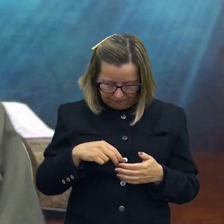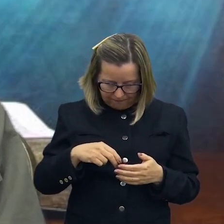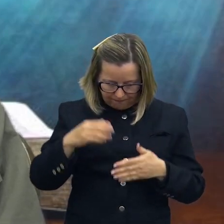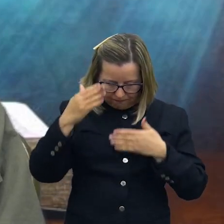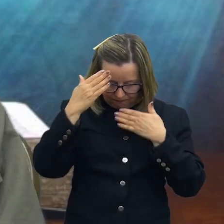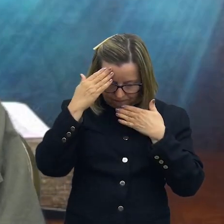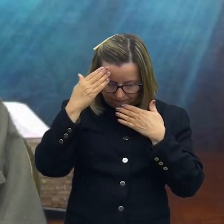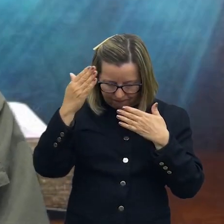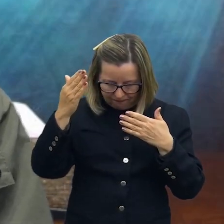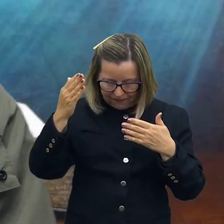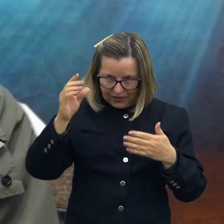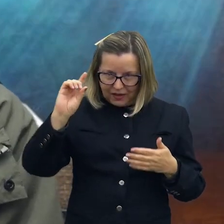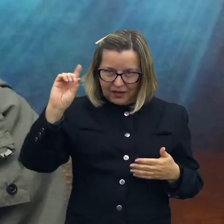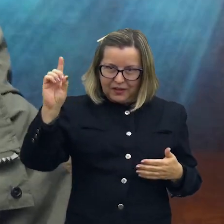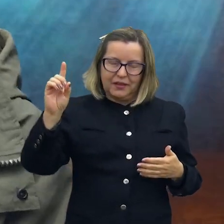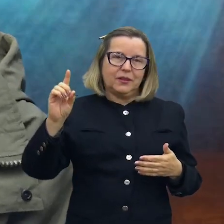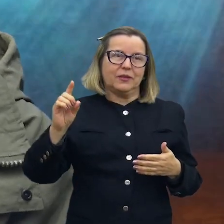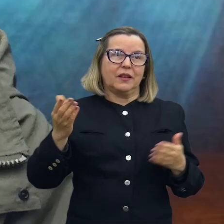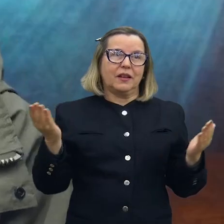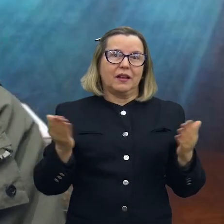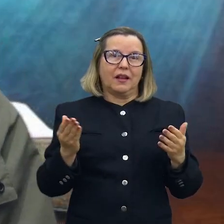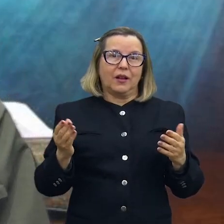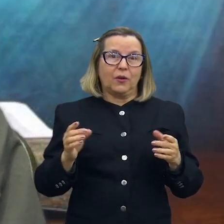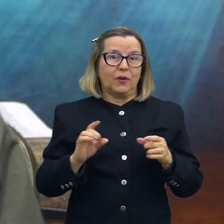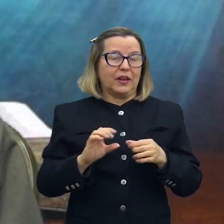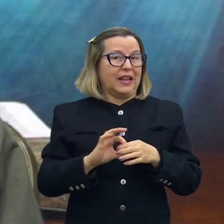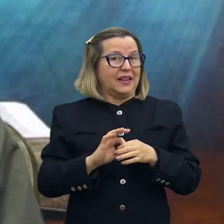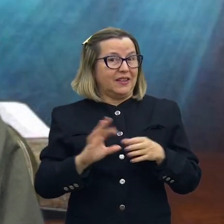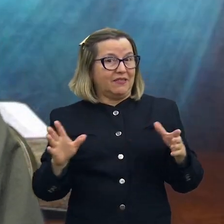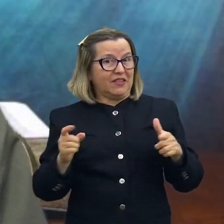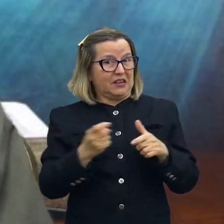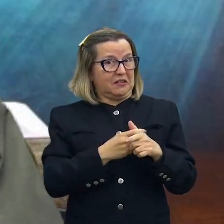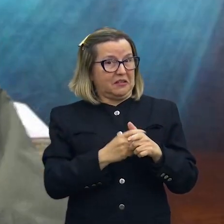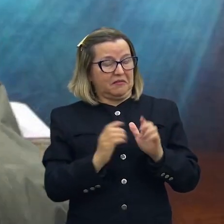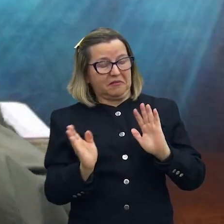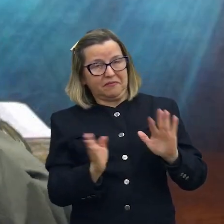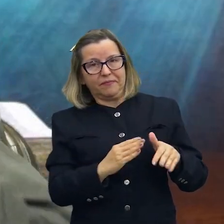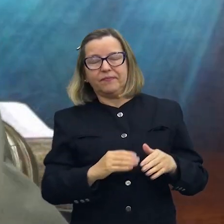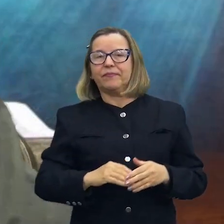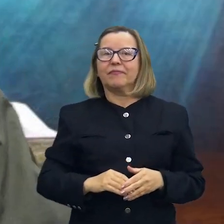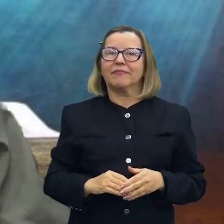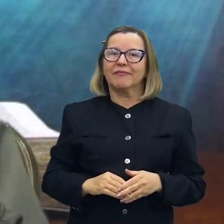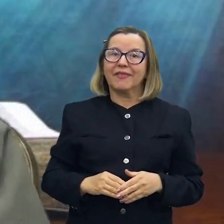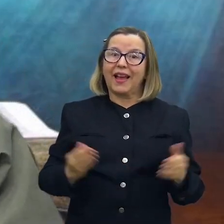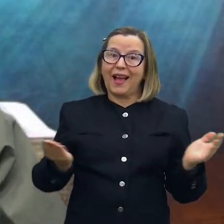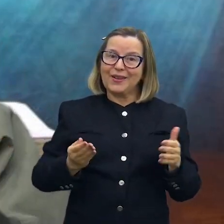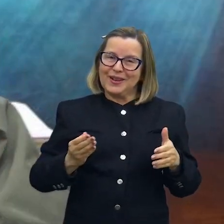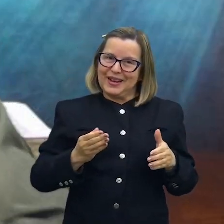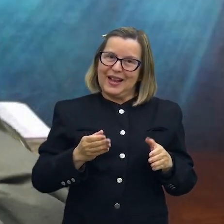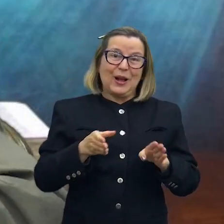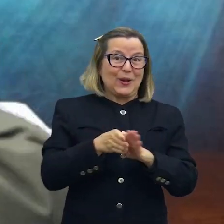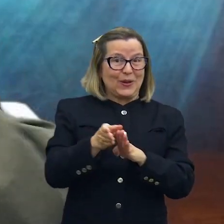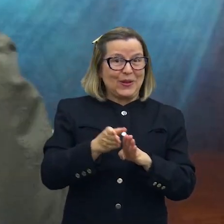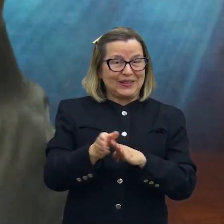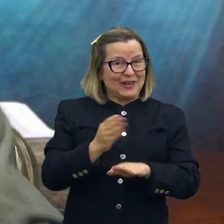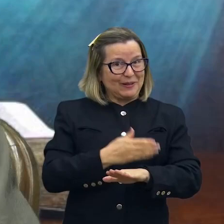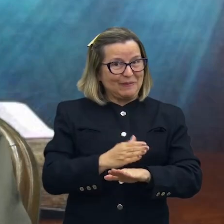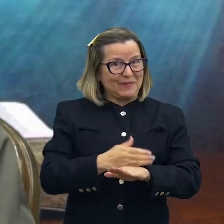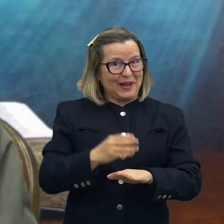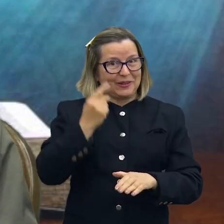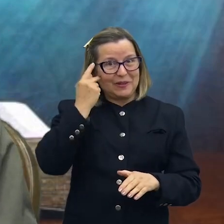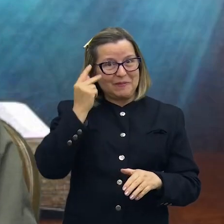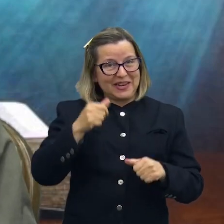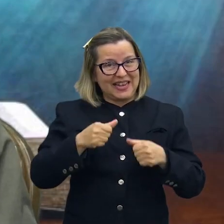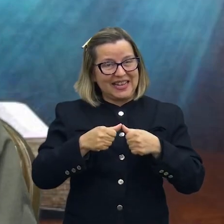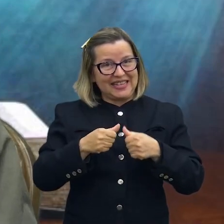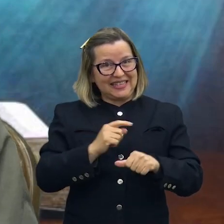Bem, vamos aí tratar algumas coisas sobre conselhos práticos para esse tempo de crise ou qualquer